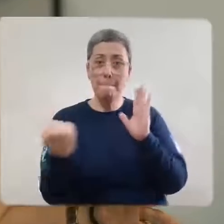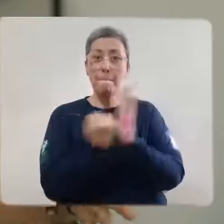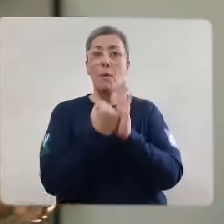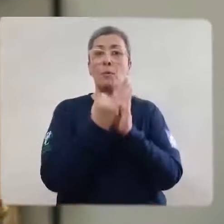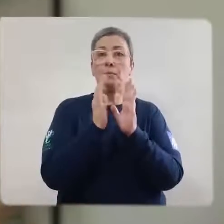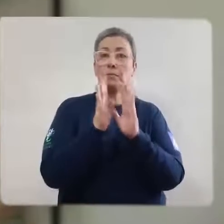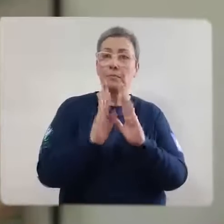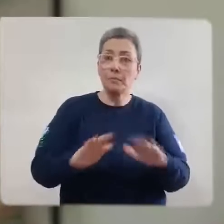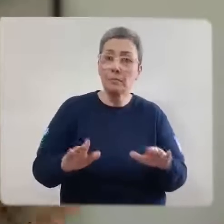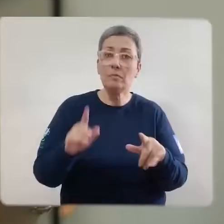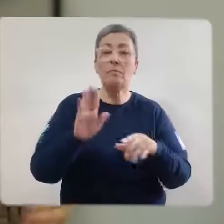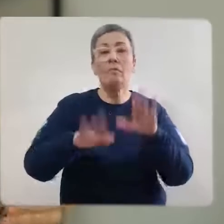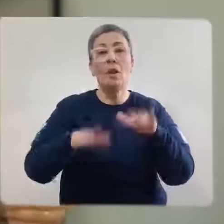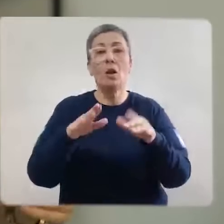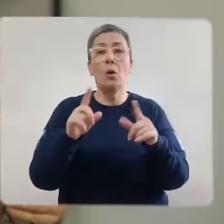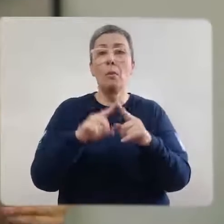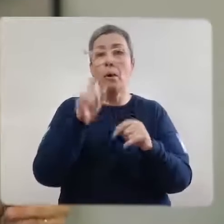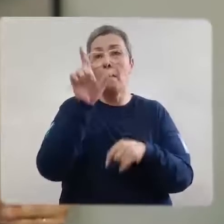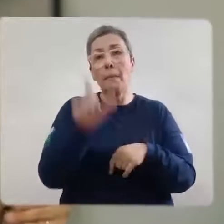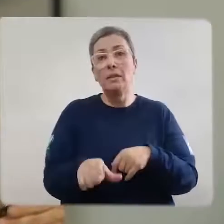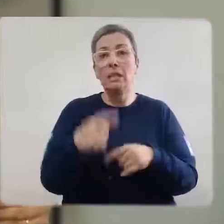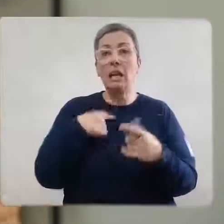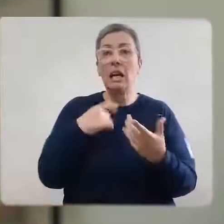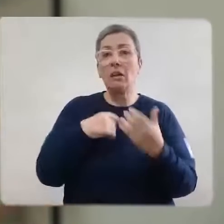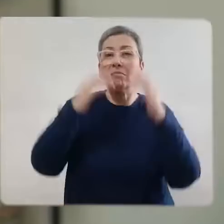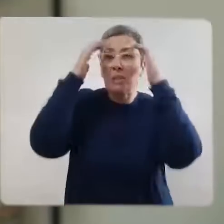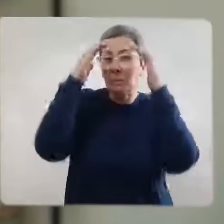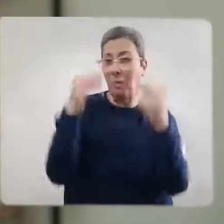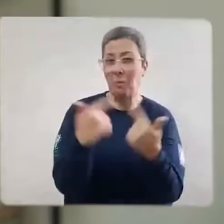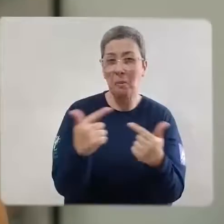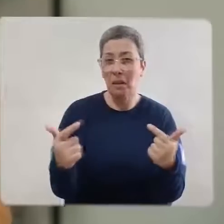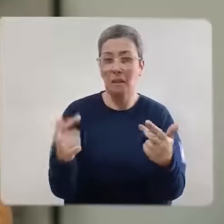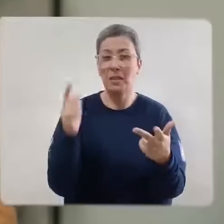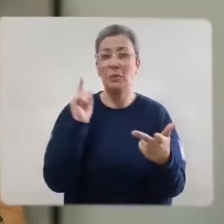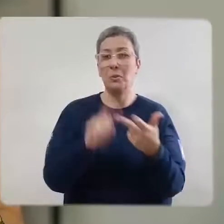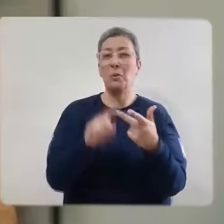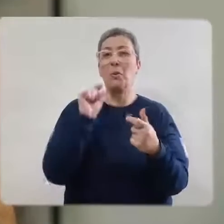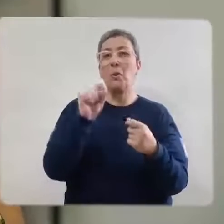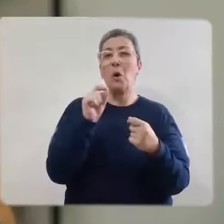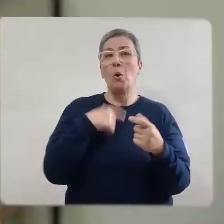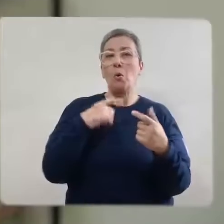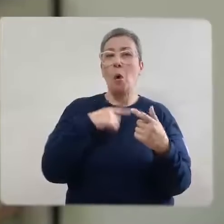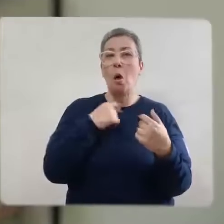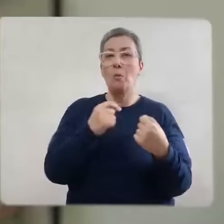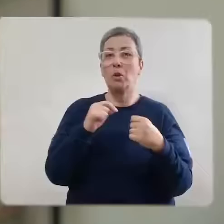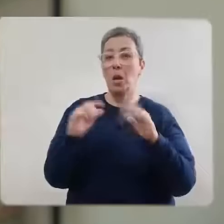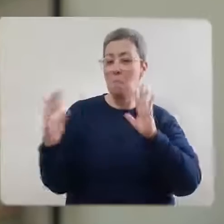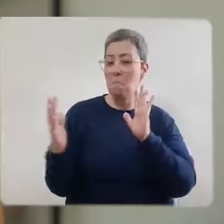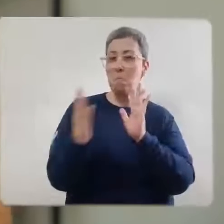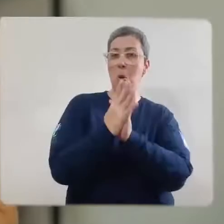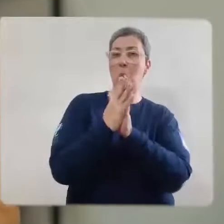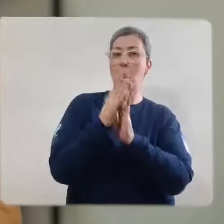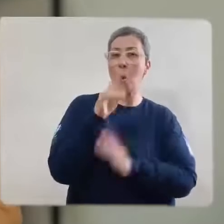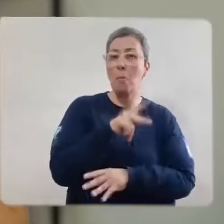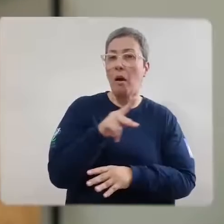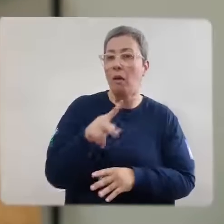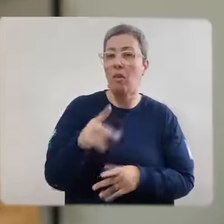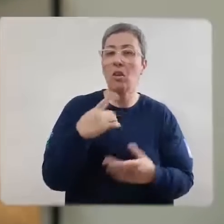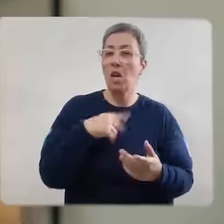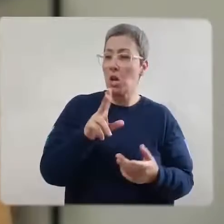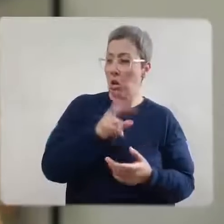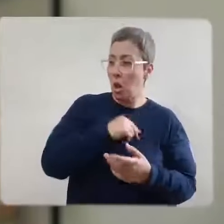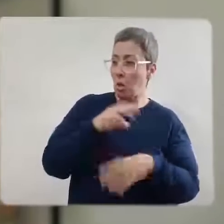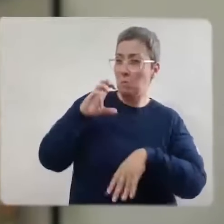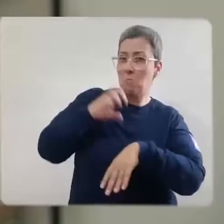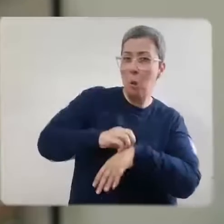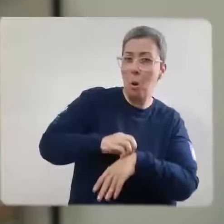rotula essa criança muitas vezes como alguém indisciplinado, como alguém que está afrontando o professor, né?